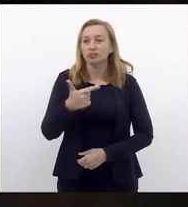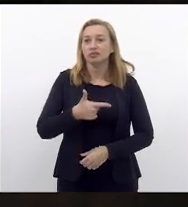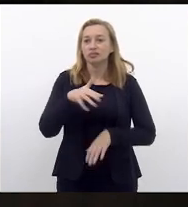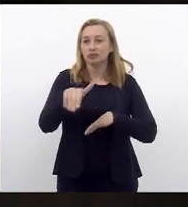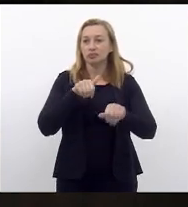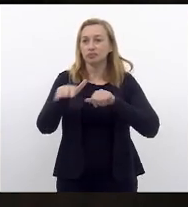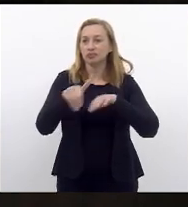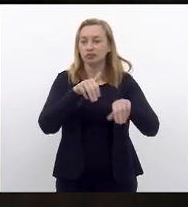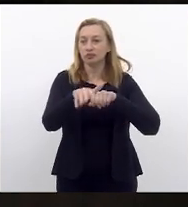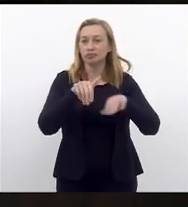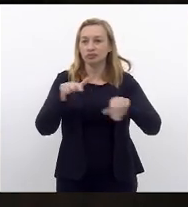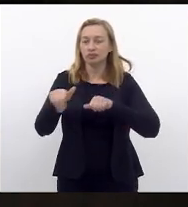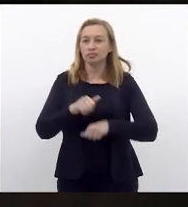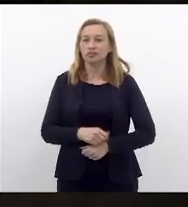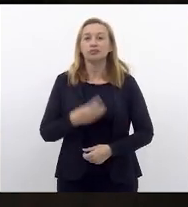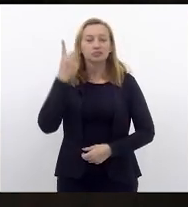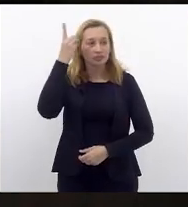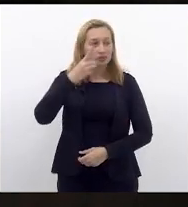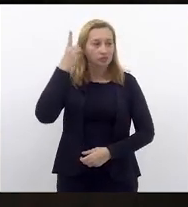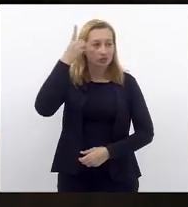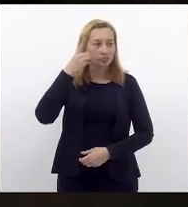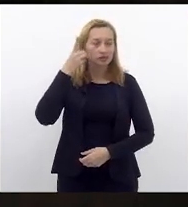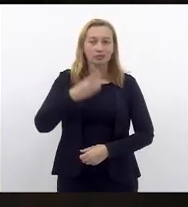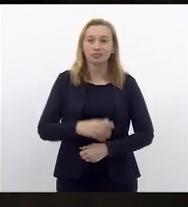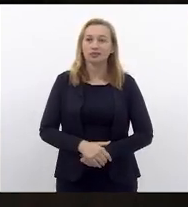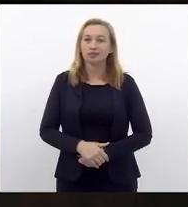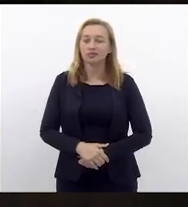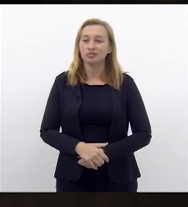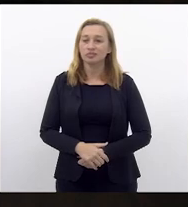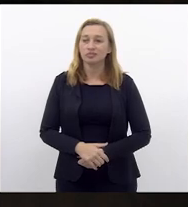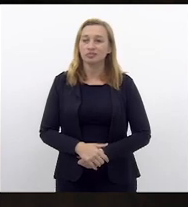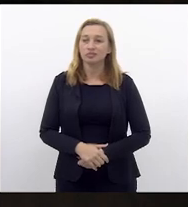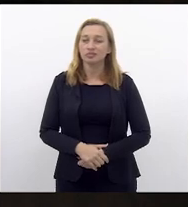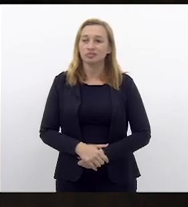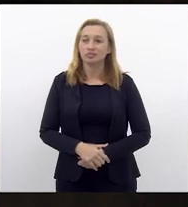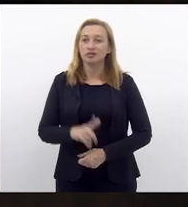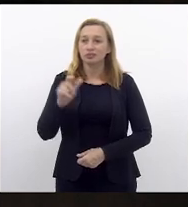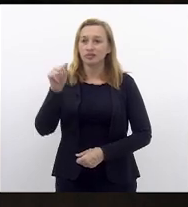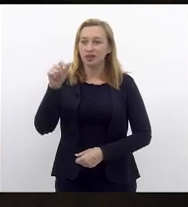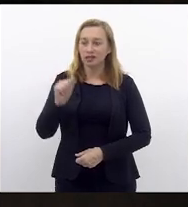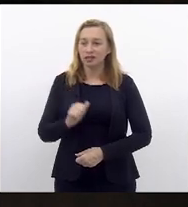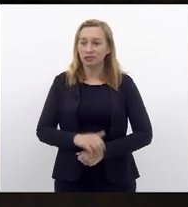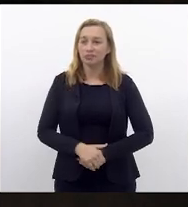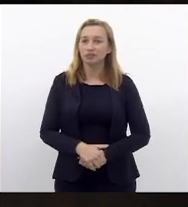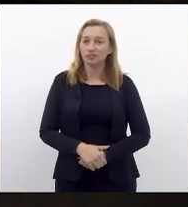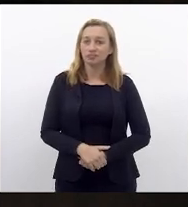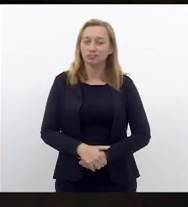chamada. Deputada... Deputada Alana Passos.